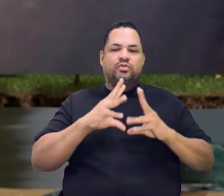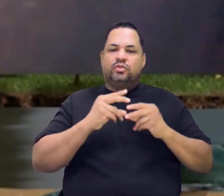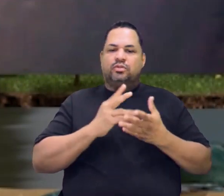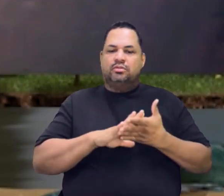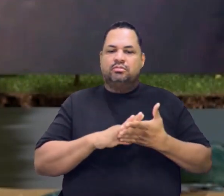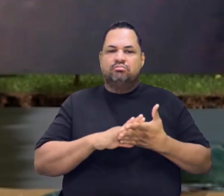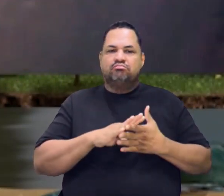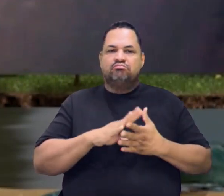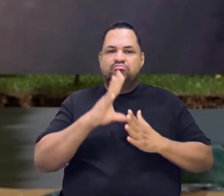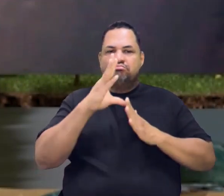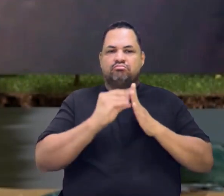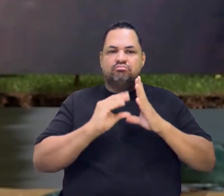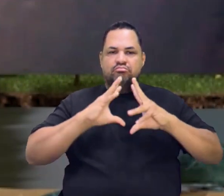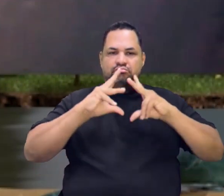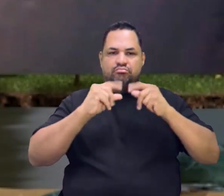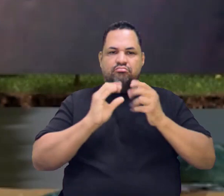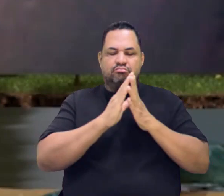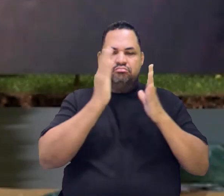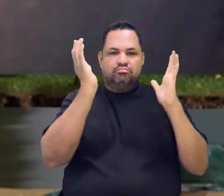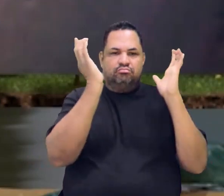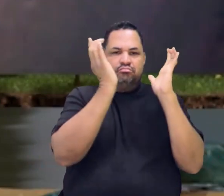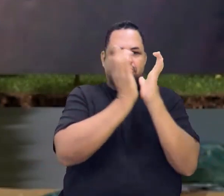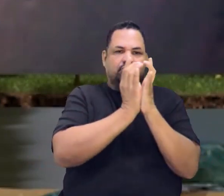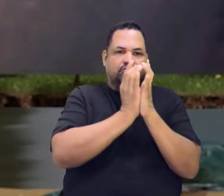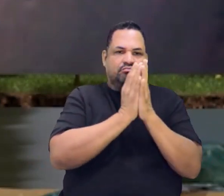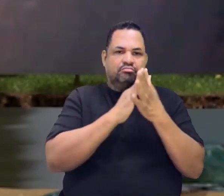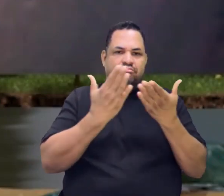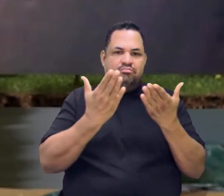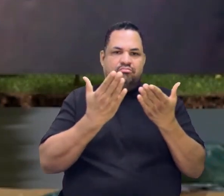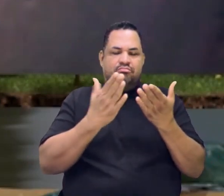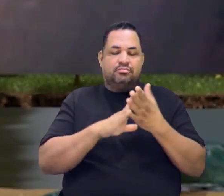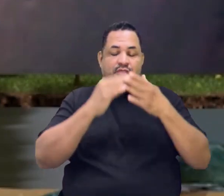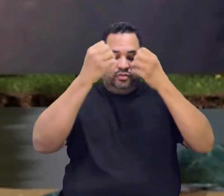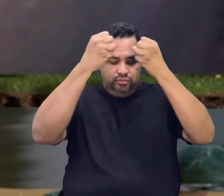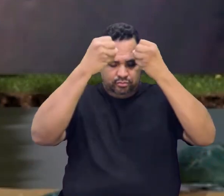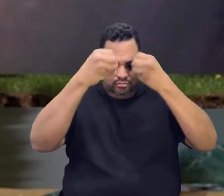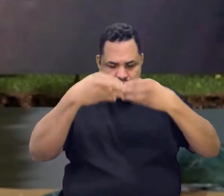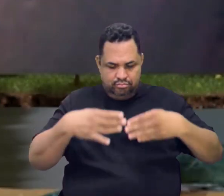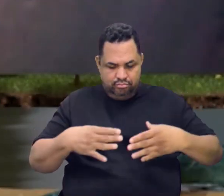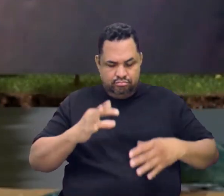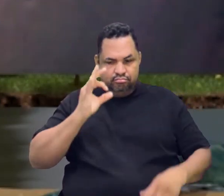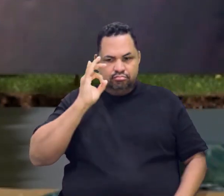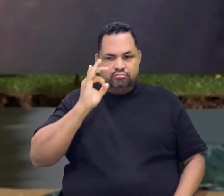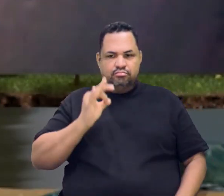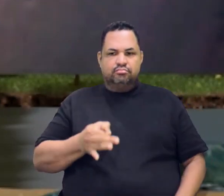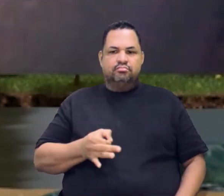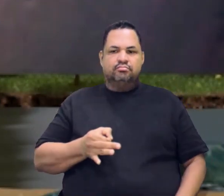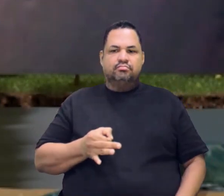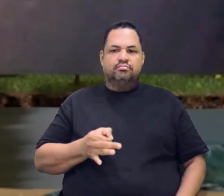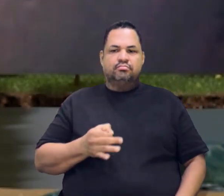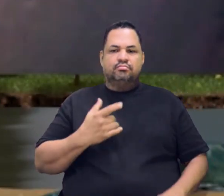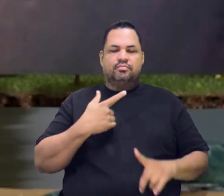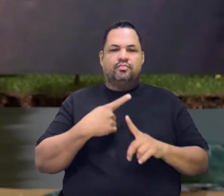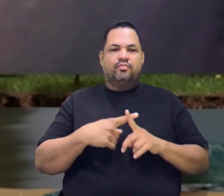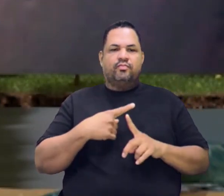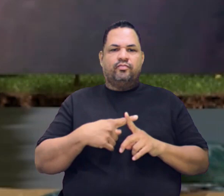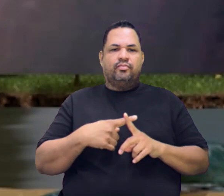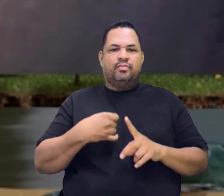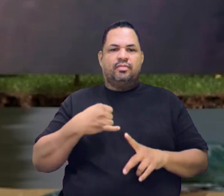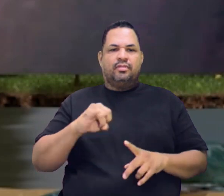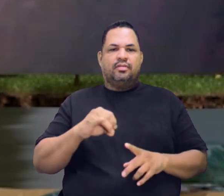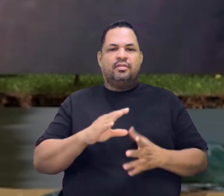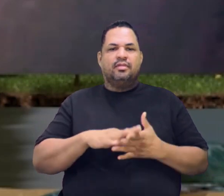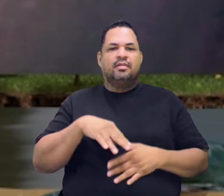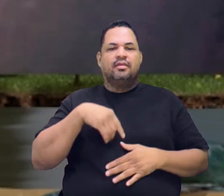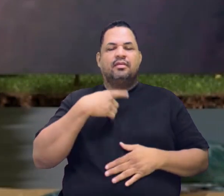esses conteúdos, mas toda a unidade. Eu deixo isso muito bem claro para o aluno, porque se